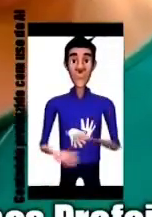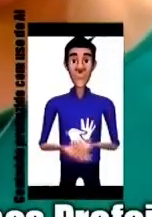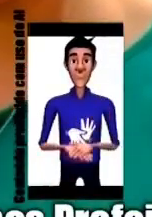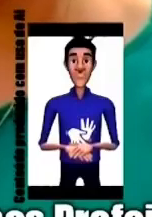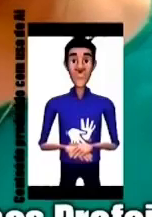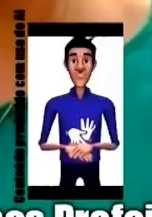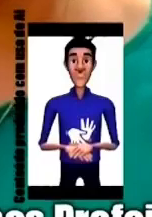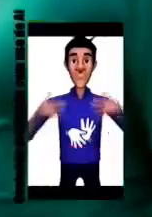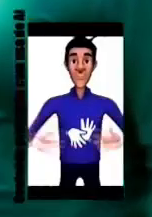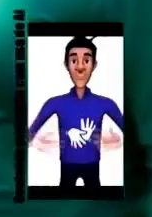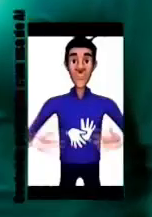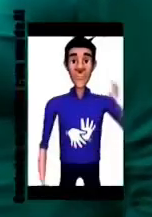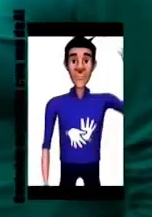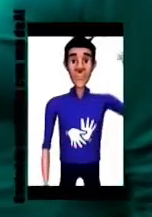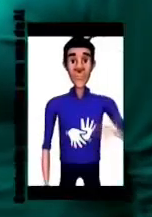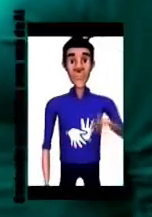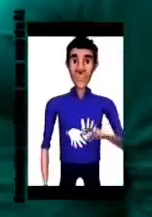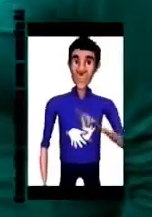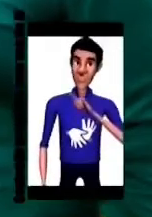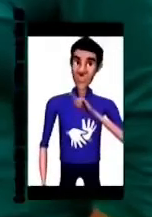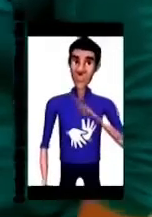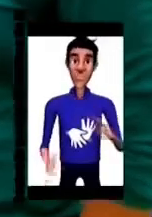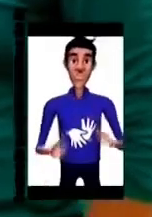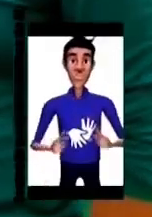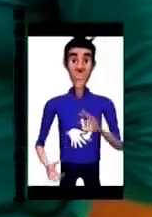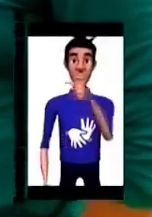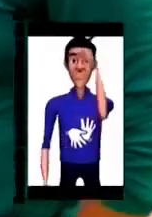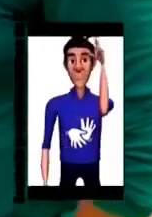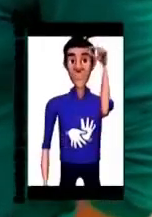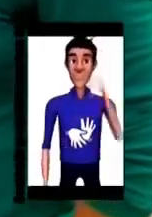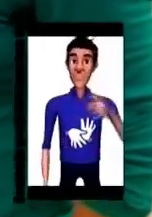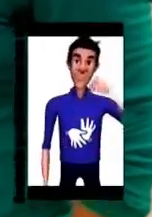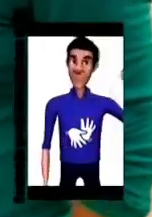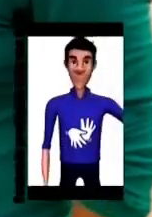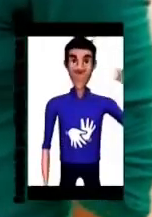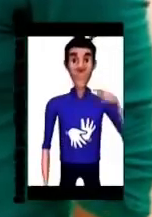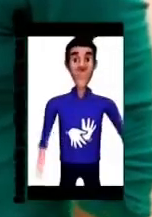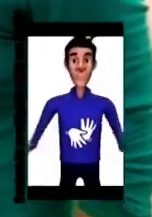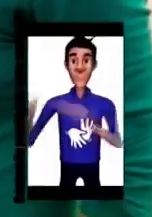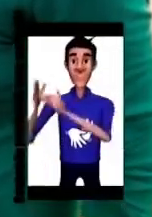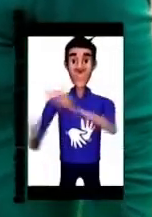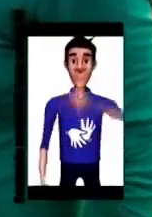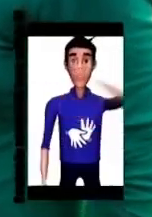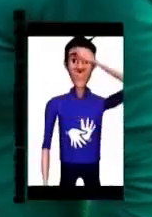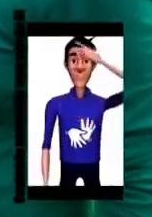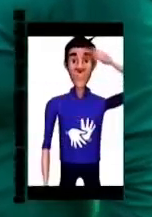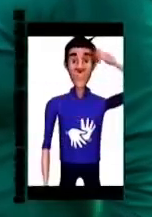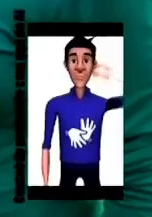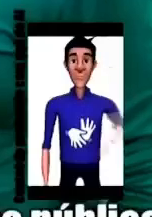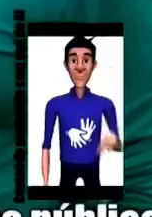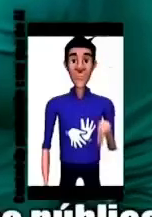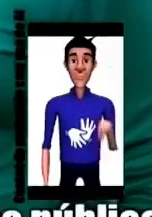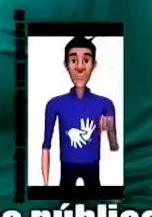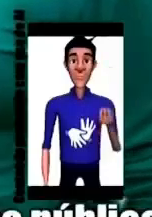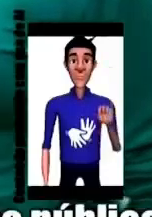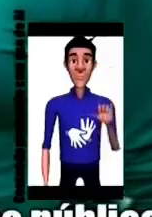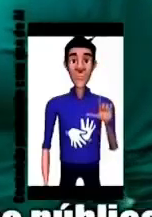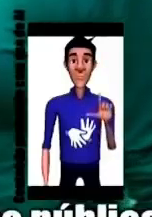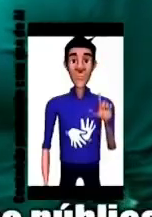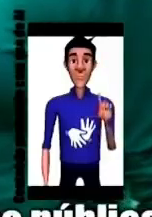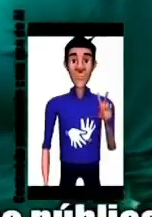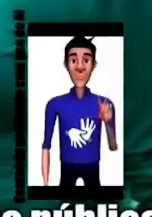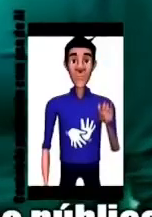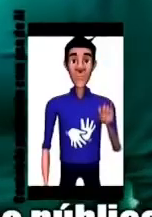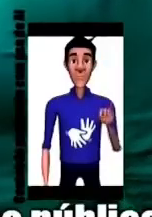últimos prefeitos. Então, Nilvinha, os dois gestores sempre apresentaram resistência em atender